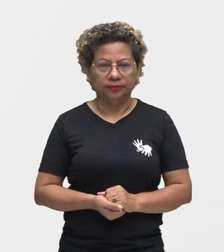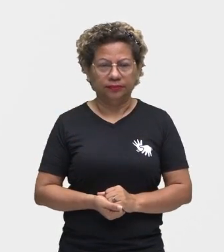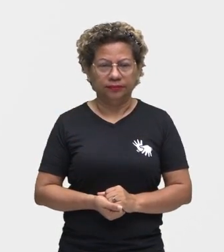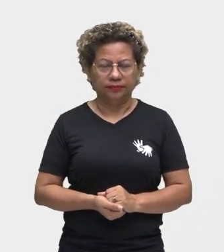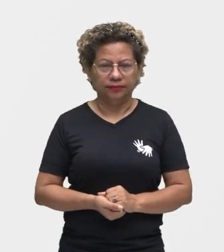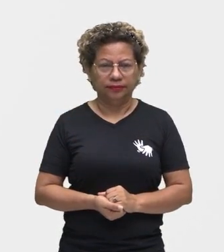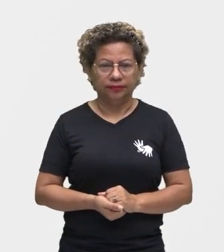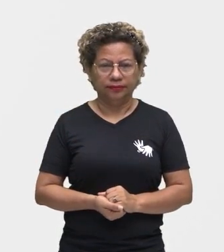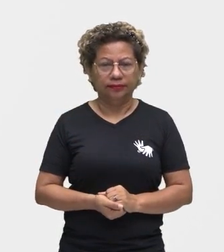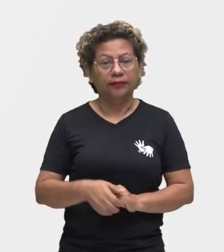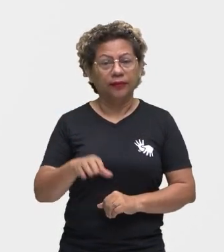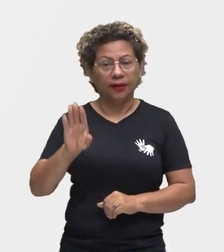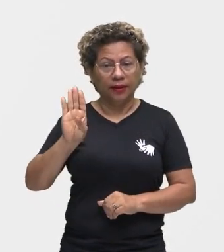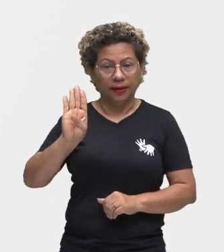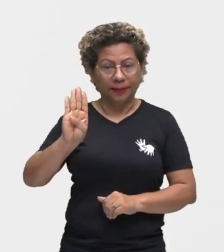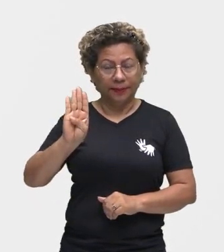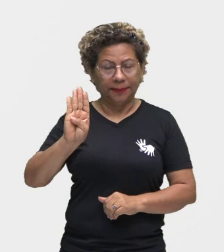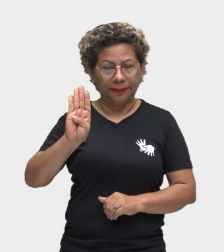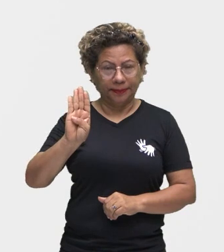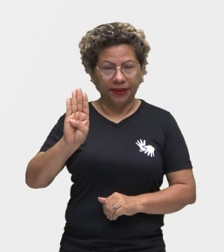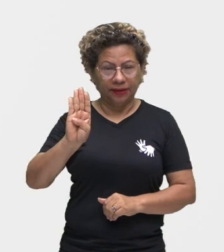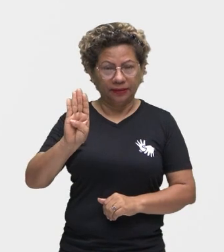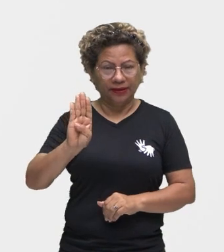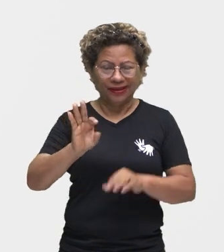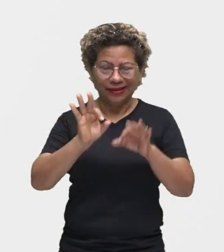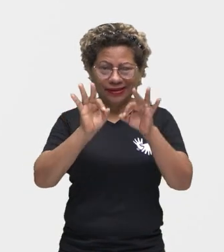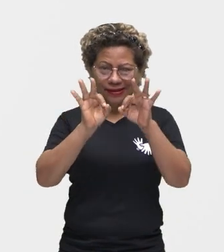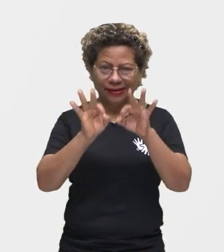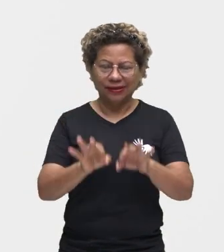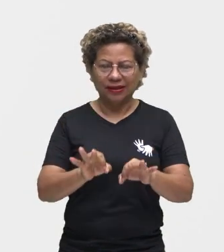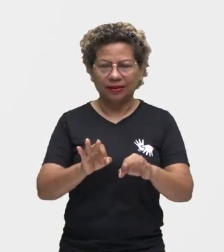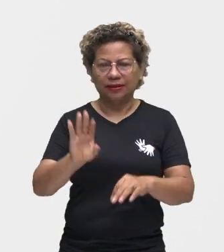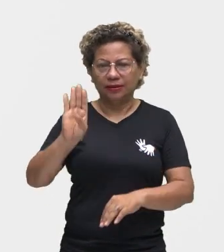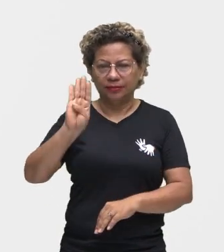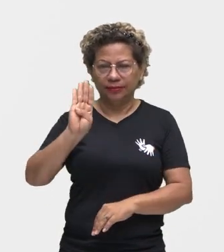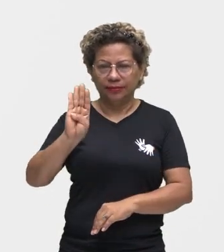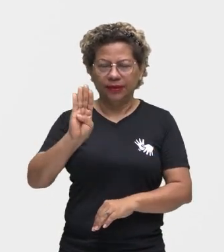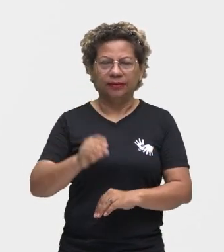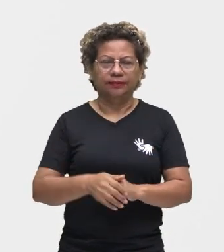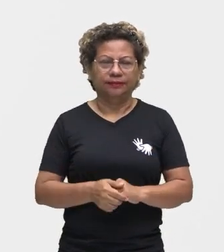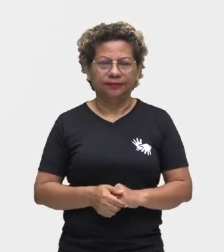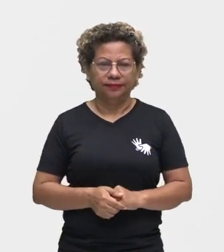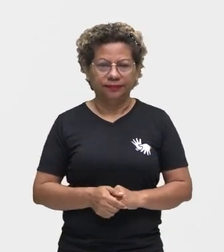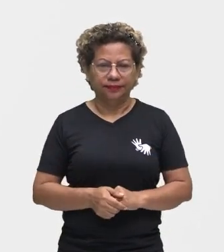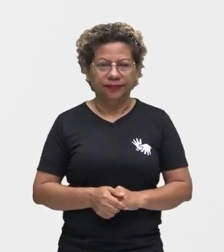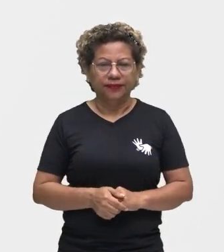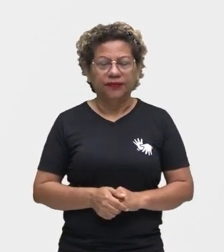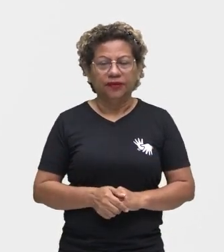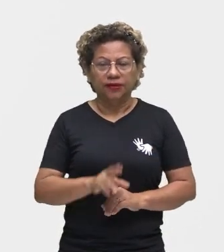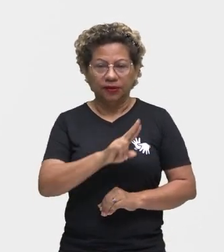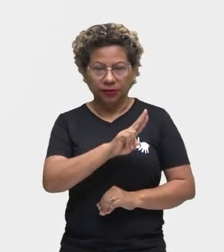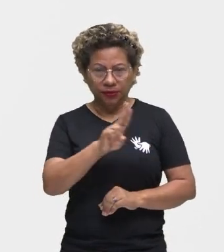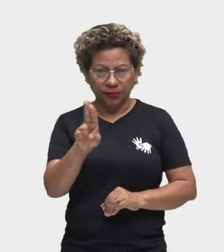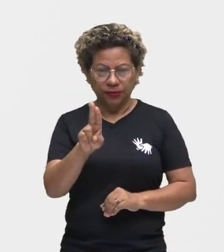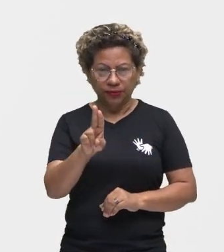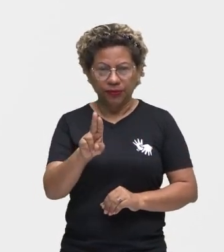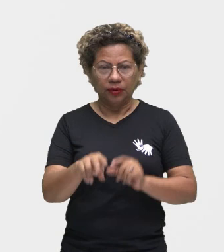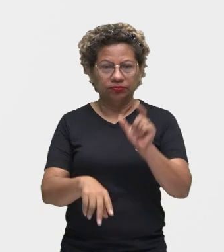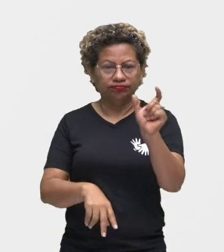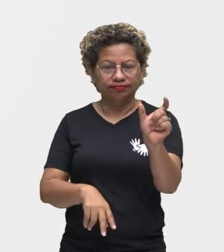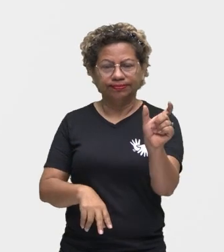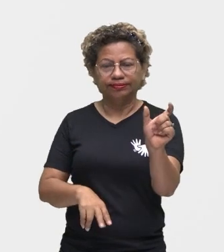resposta. Resposta correta. Resposta está na letra B. São os rizoides. Filamentos